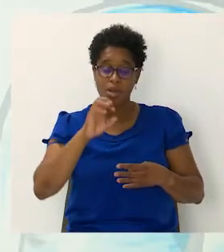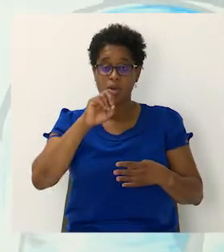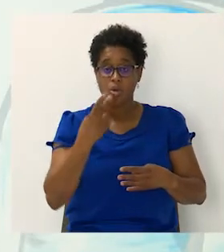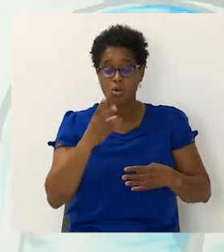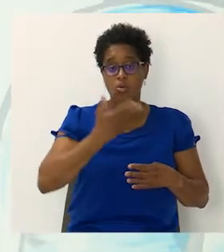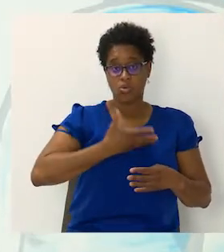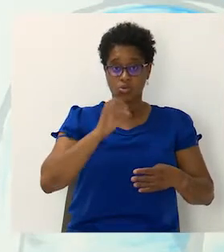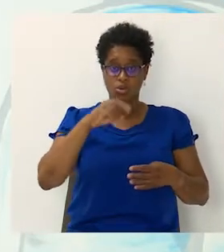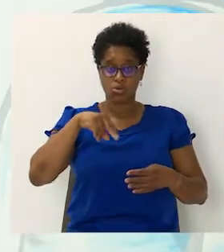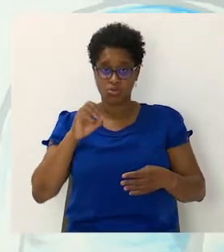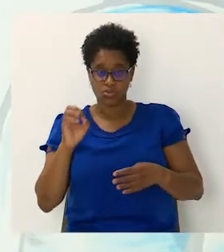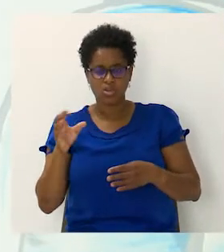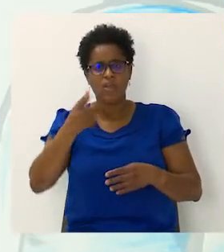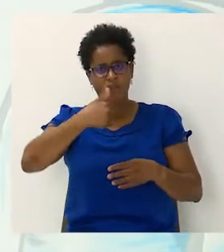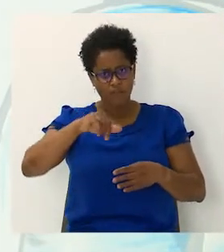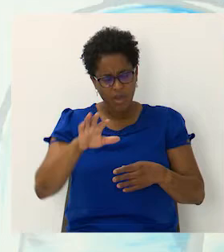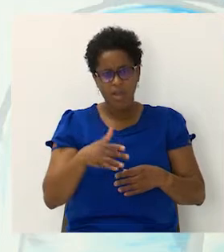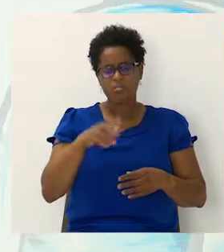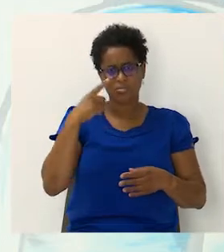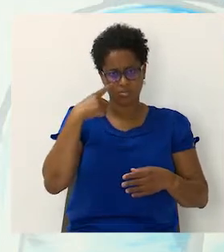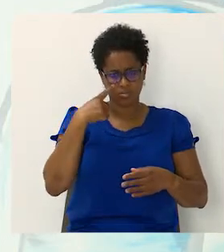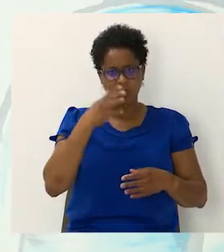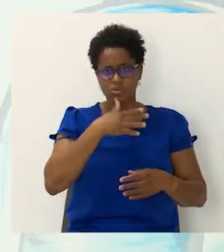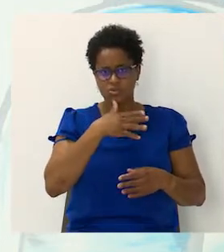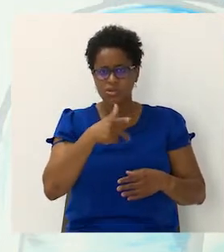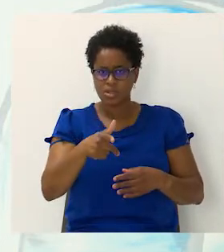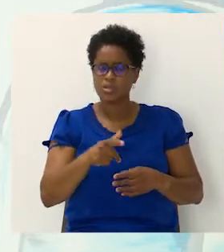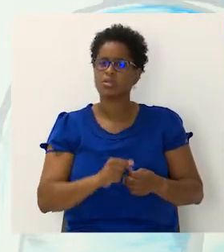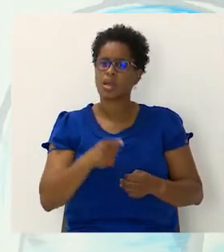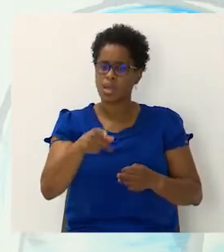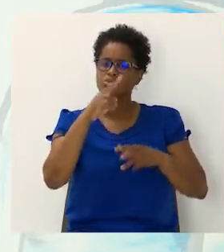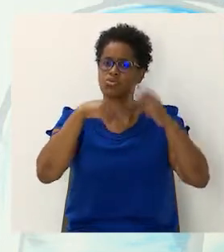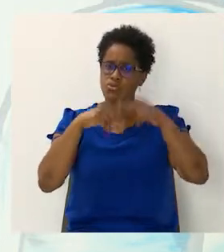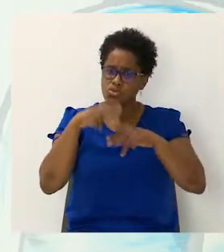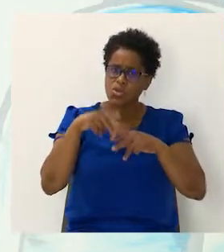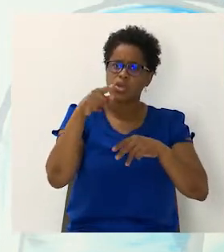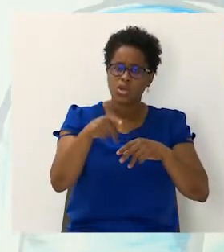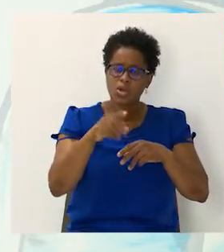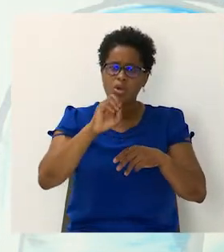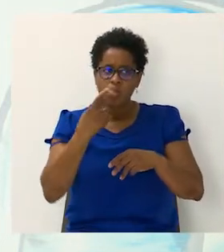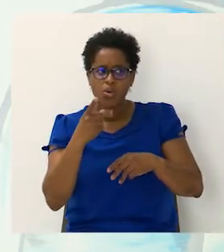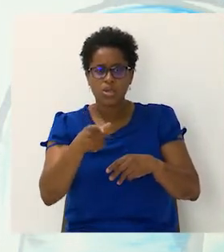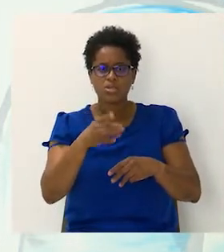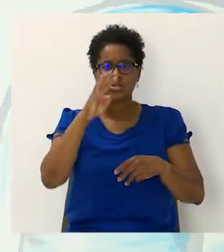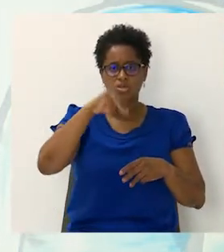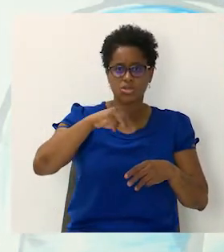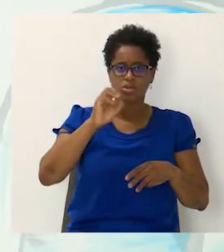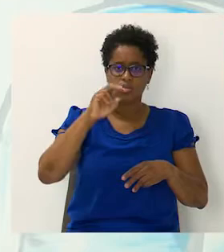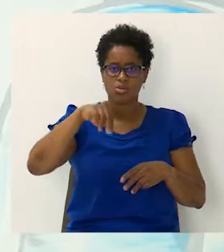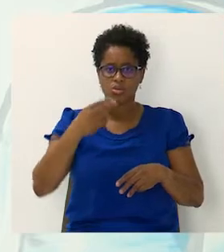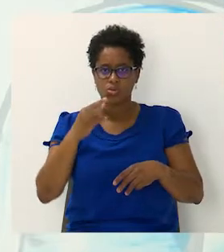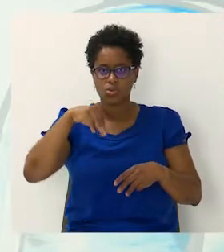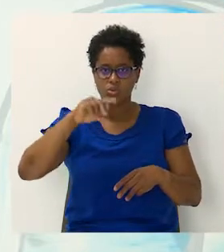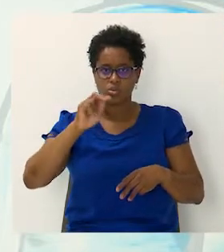Vamos ilustrar essas construções ou esses monumentos com